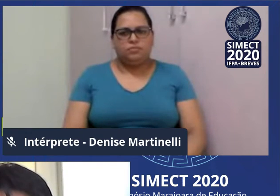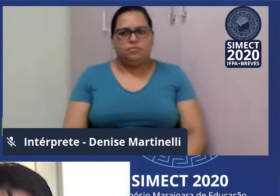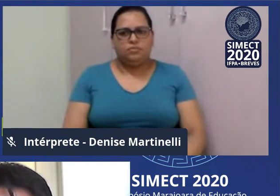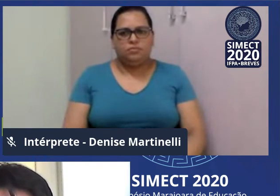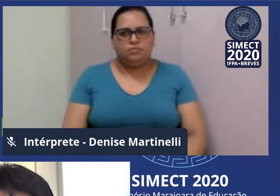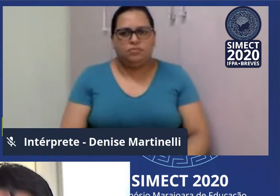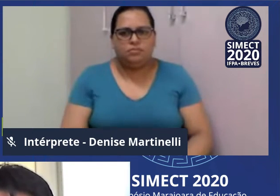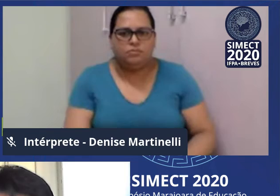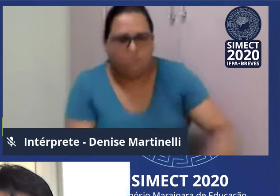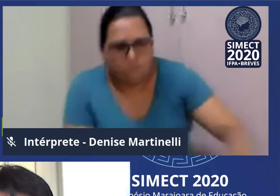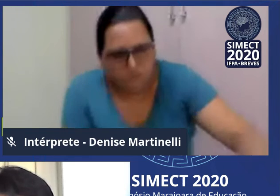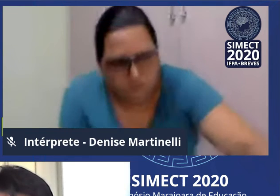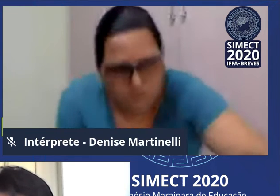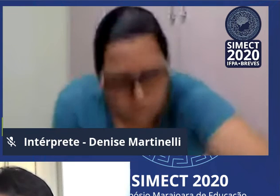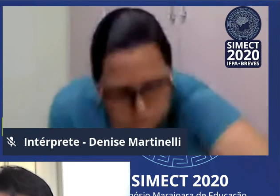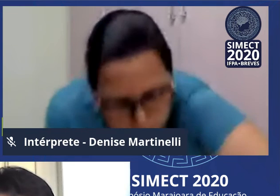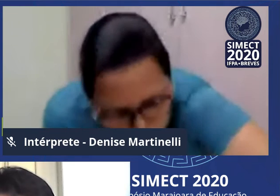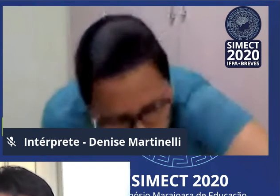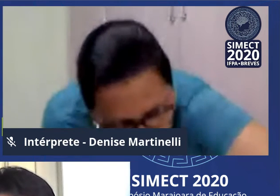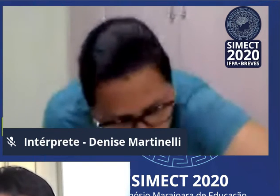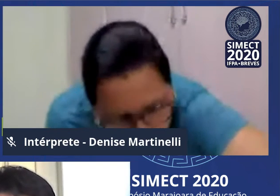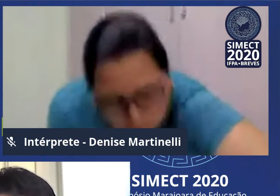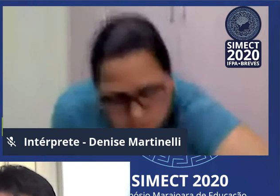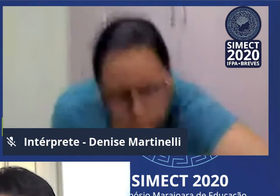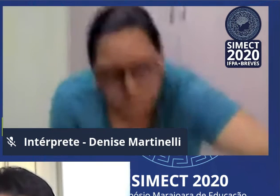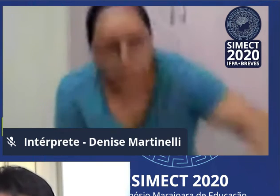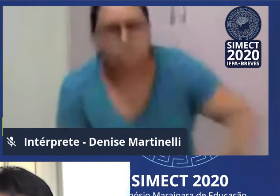por WhatsApp em plena pandemia.